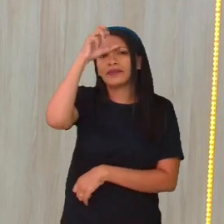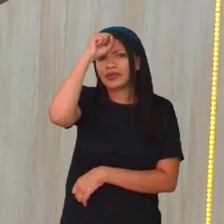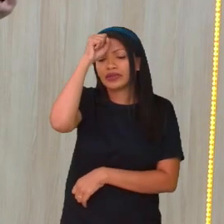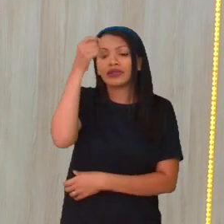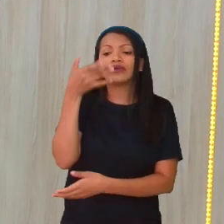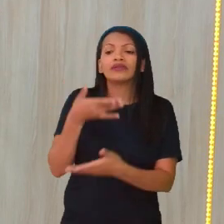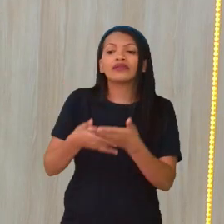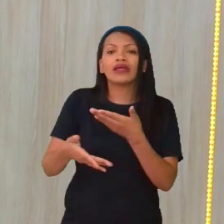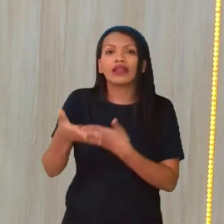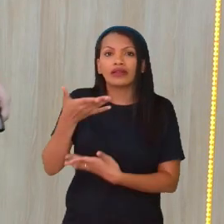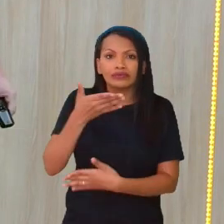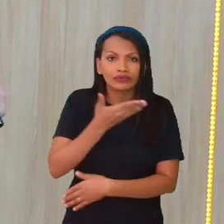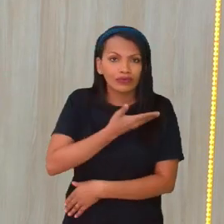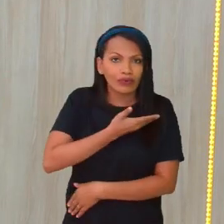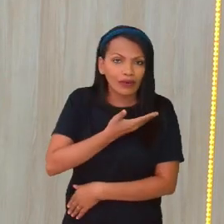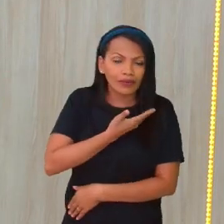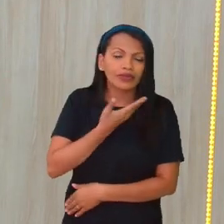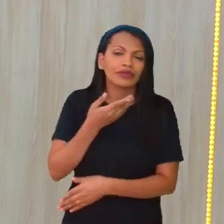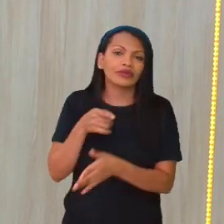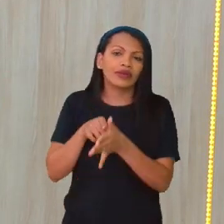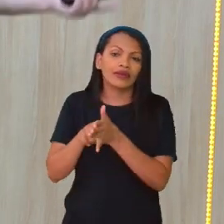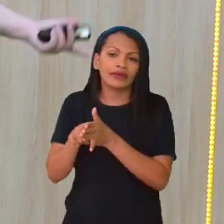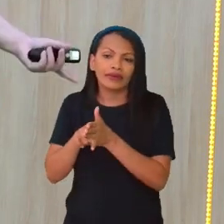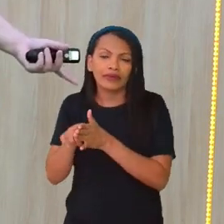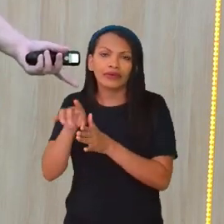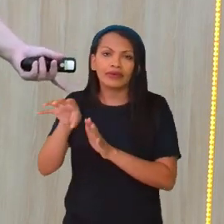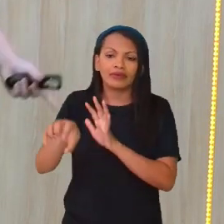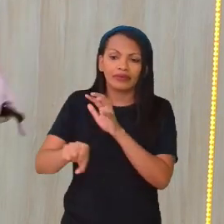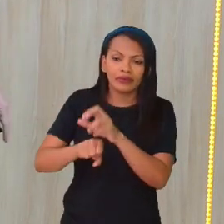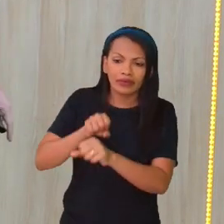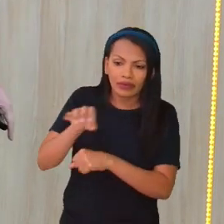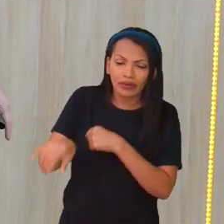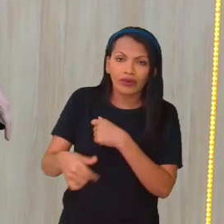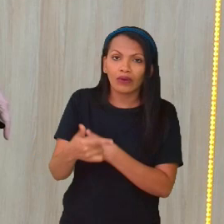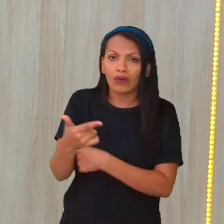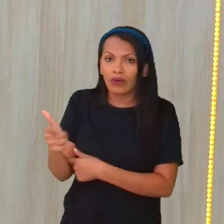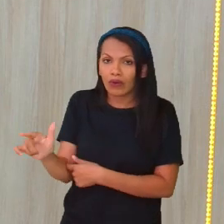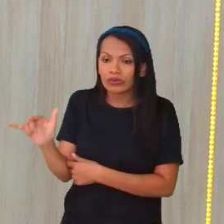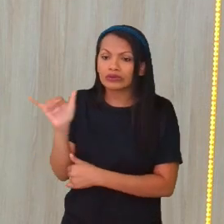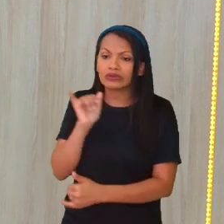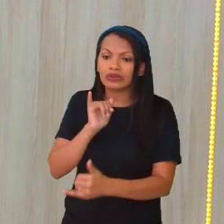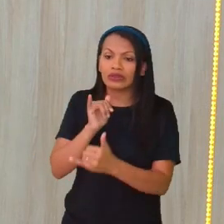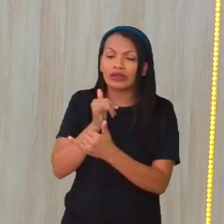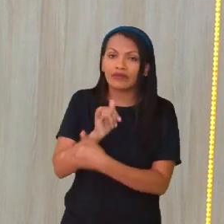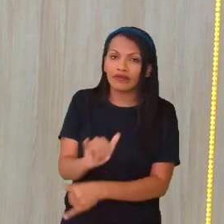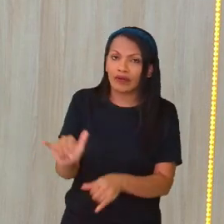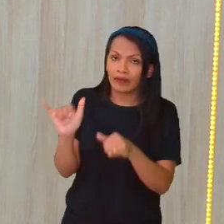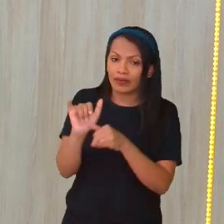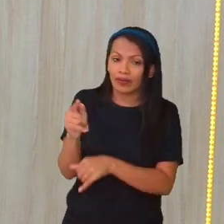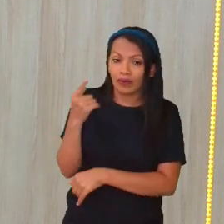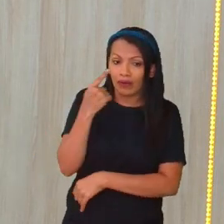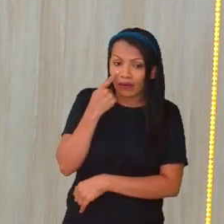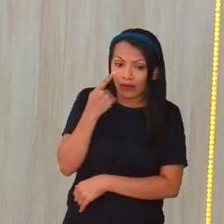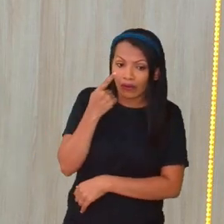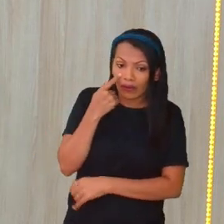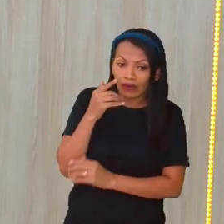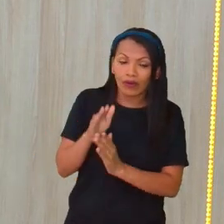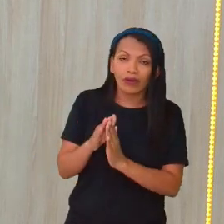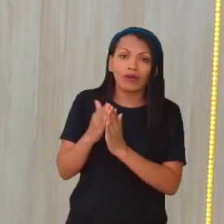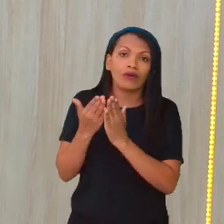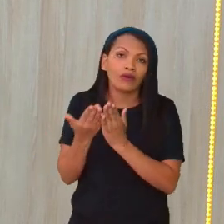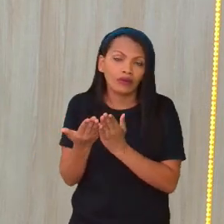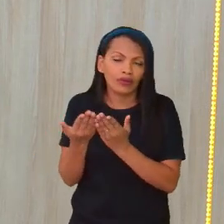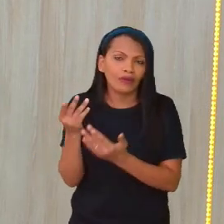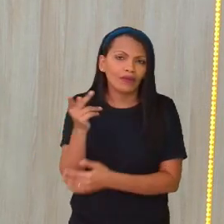interagindo com seus colegas, pesquisando, buscando outras informações. Olha no livro, vê o que o teu professor do chão de escola